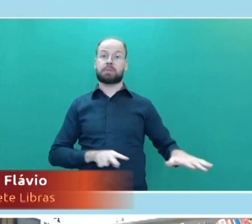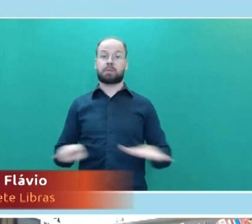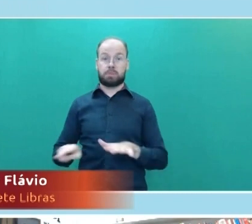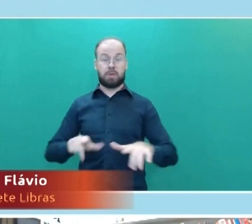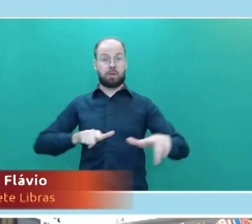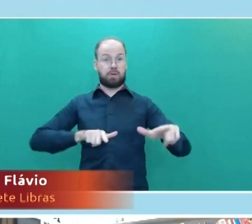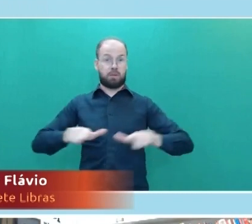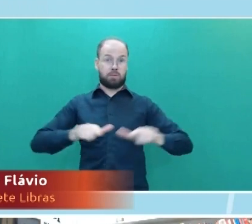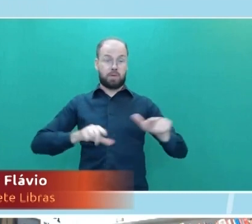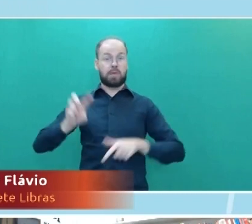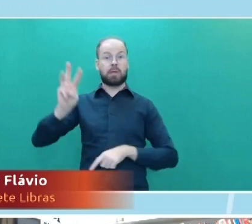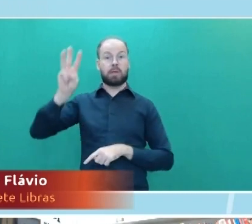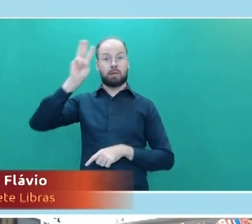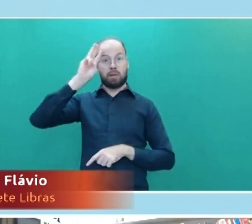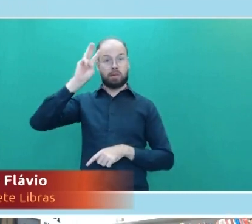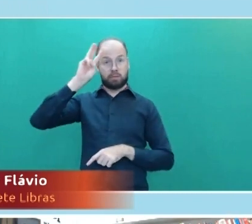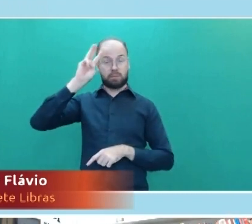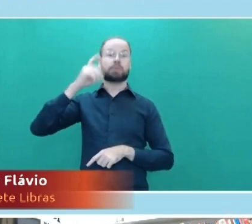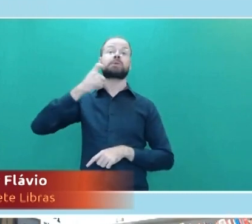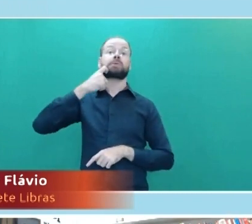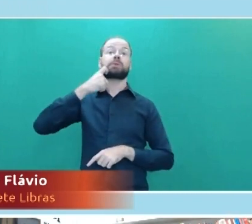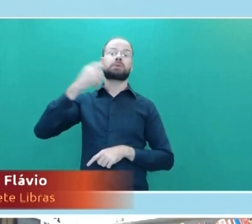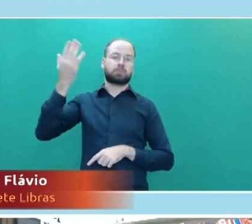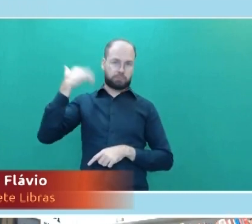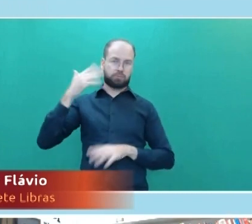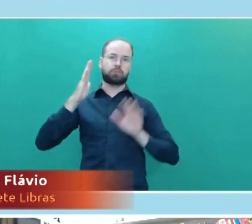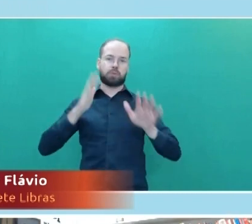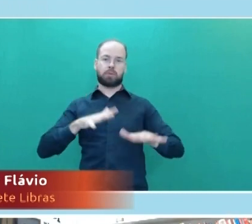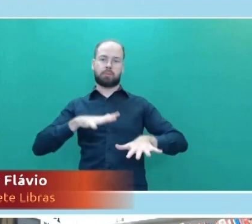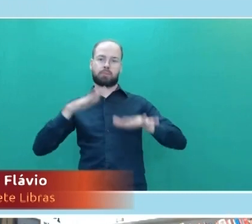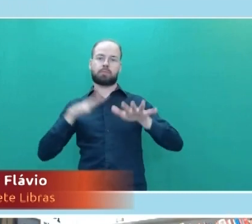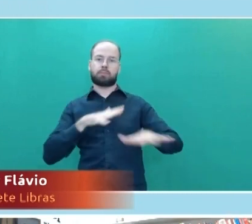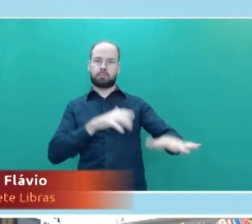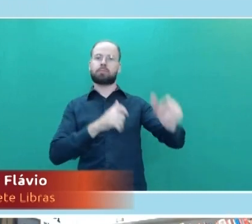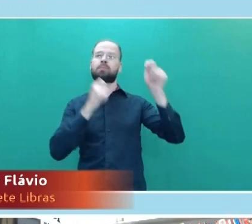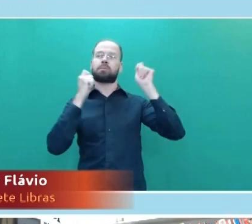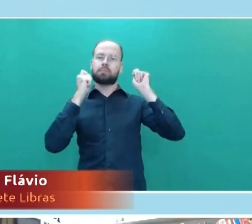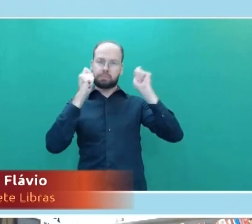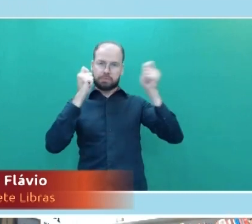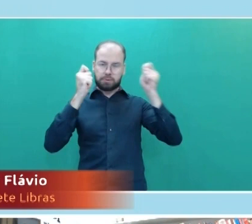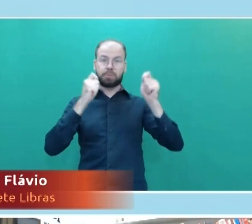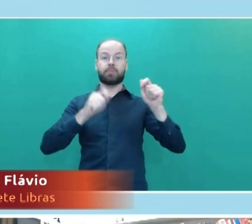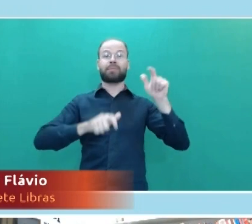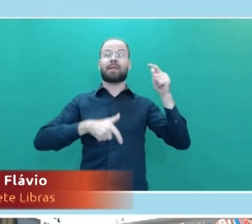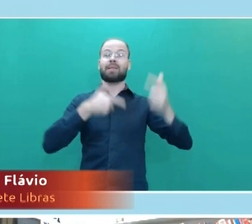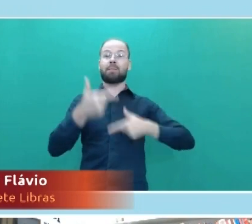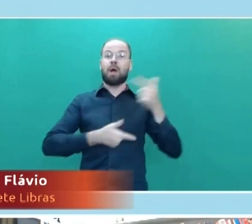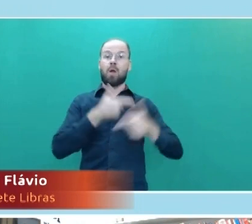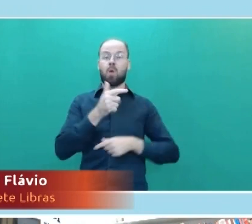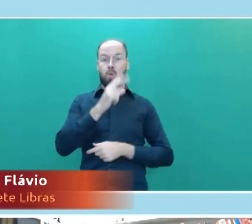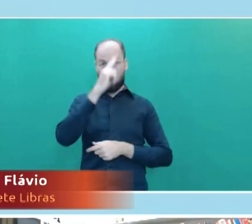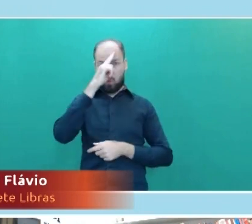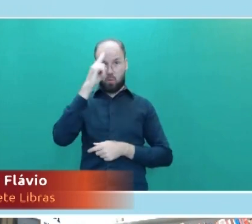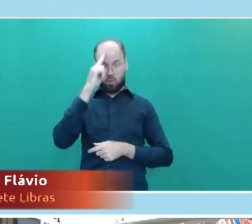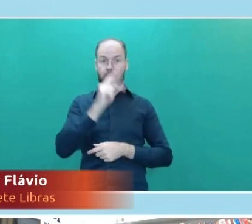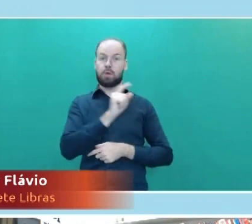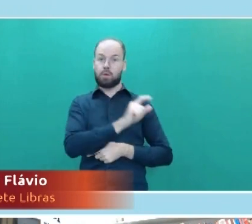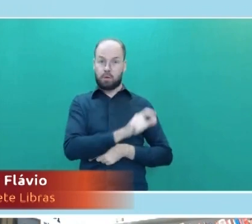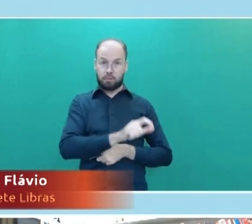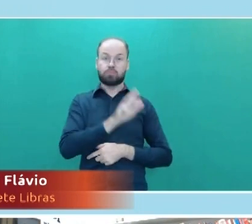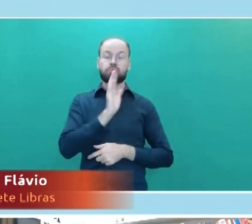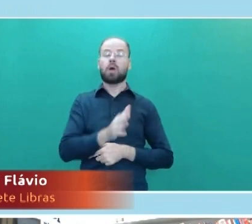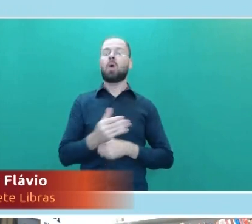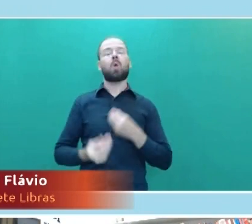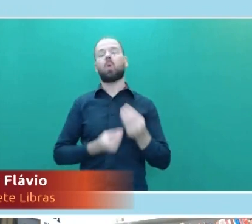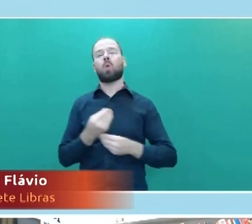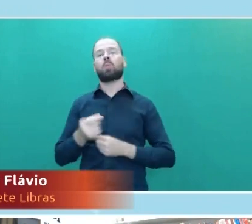na terça-feira houve uma manifestação de trabalhadores de aplicativos em Goiânia, reivindicando algumas questões. Como é que você vê isso,